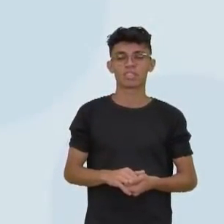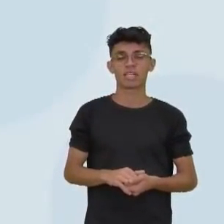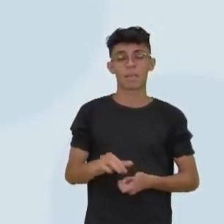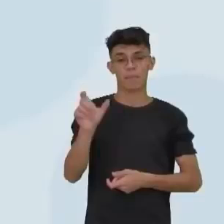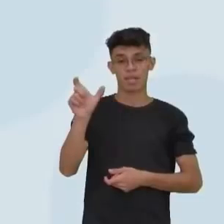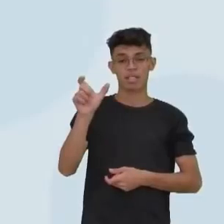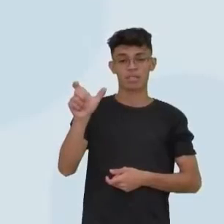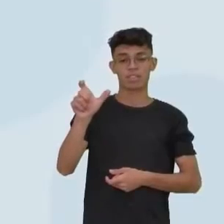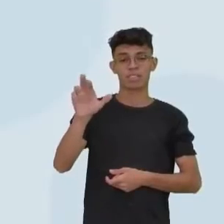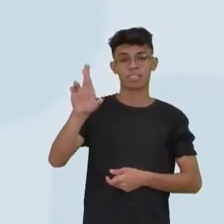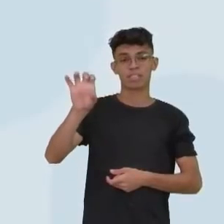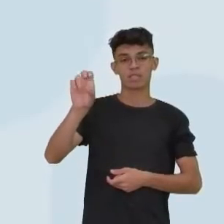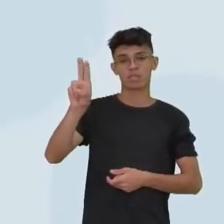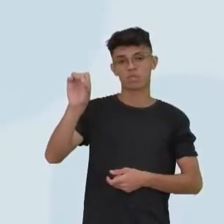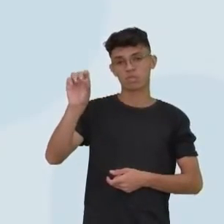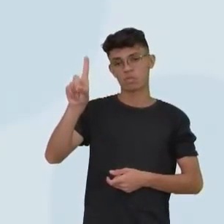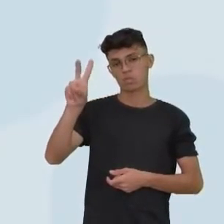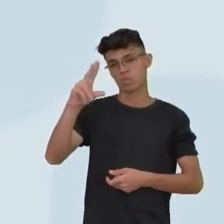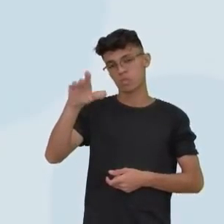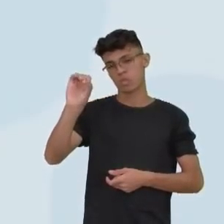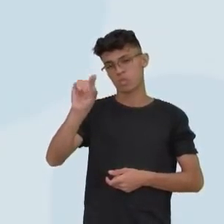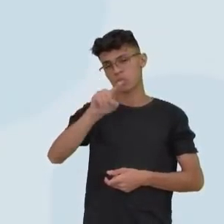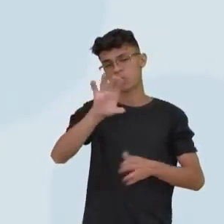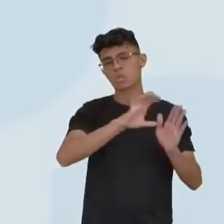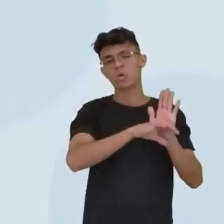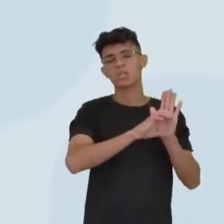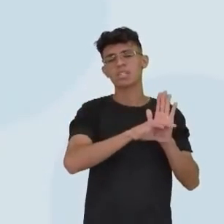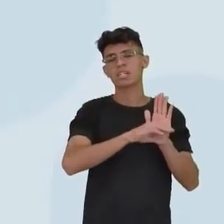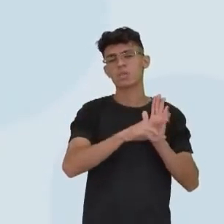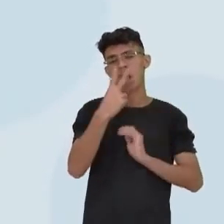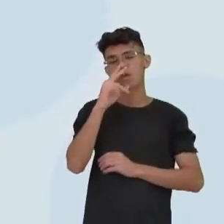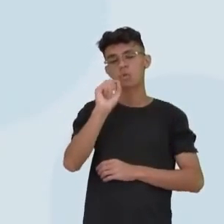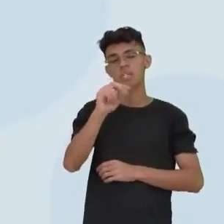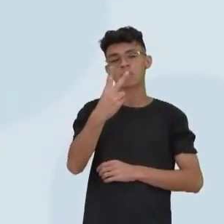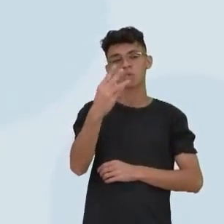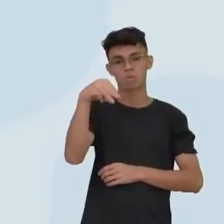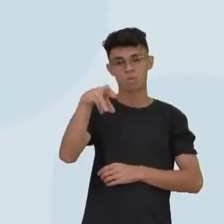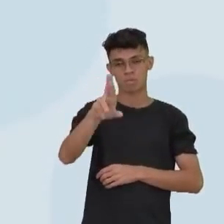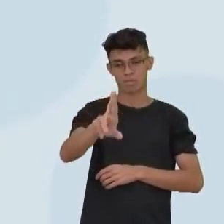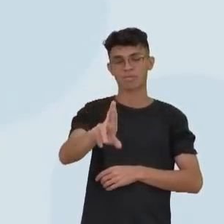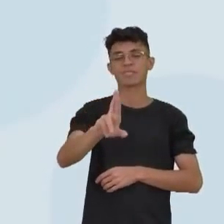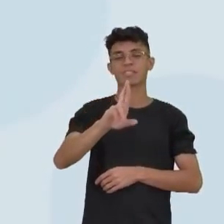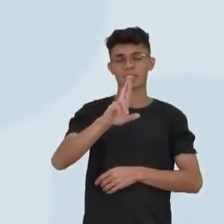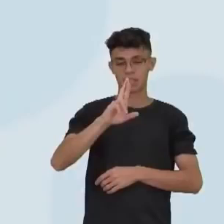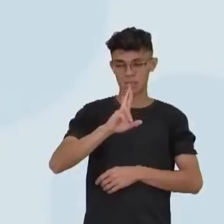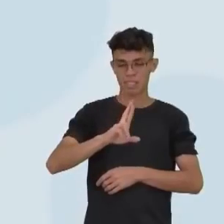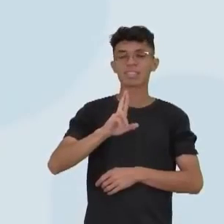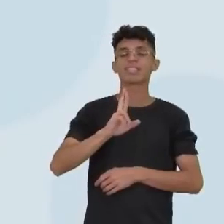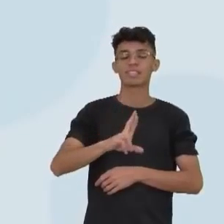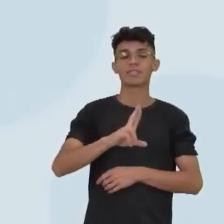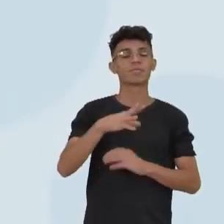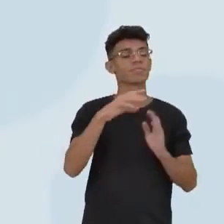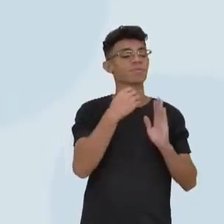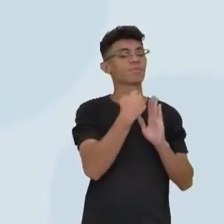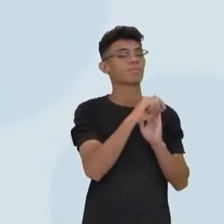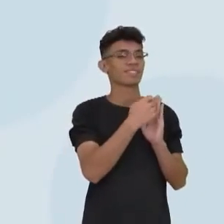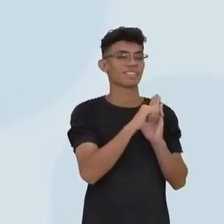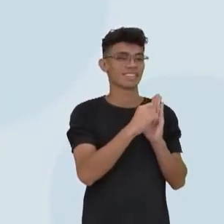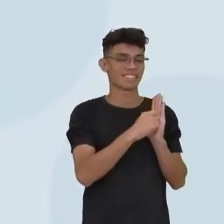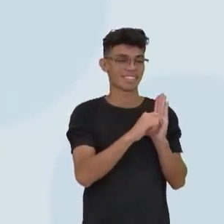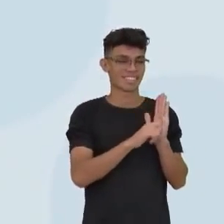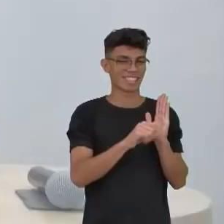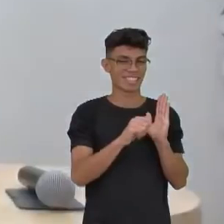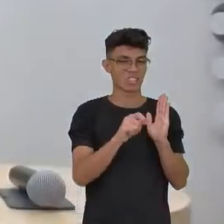a palavra revolução? Eu vou dar 2 minutinhos para vocês pensarem e registrarem aquilo